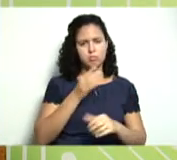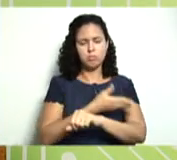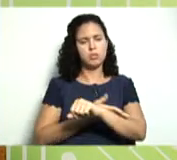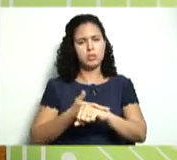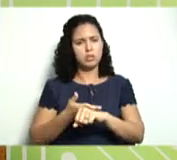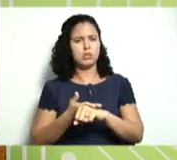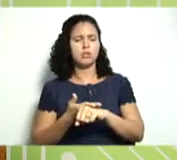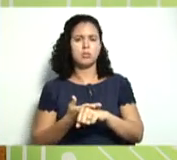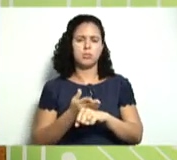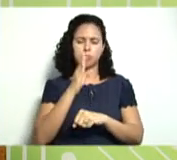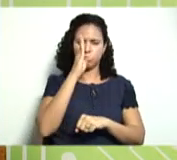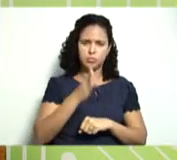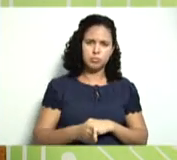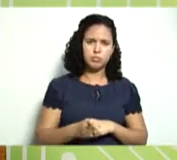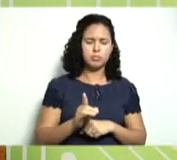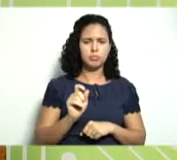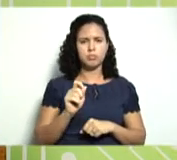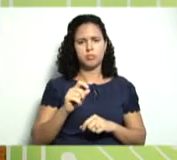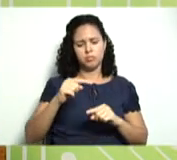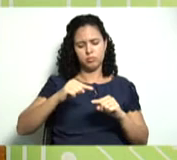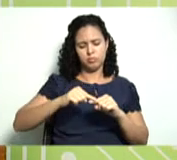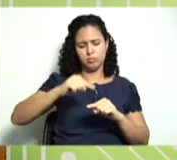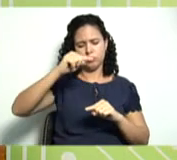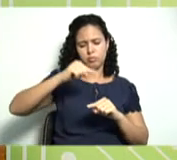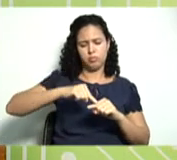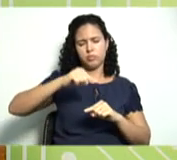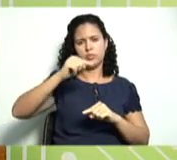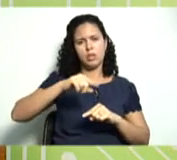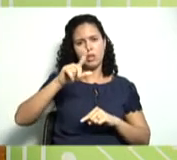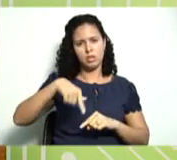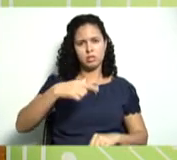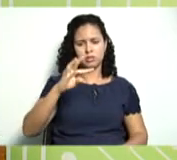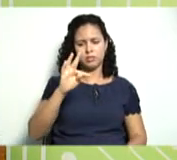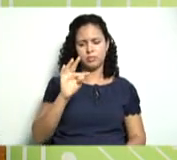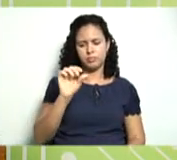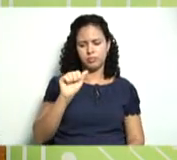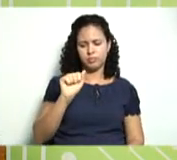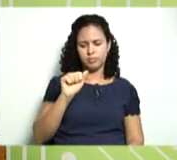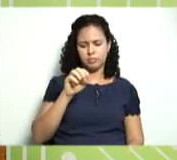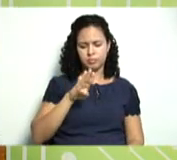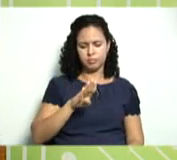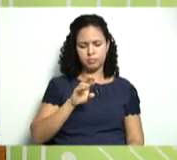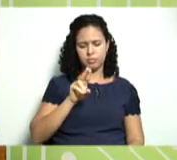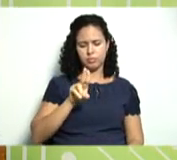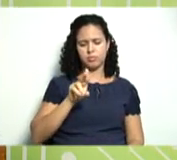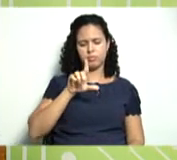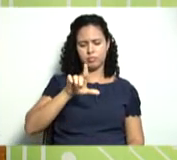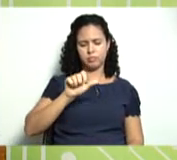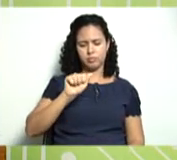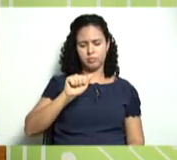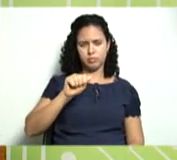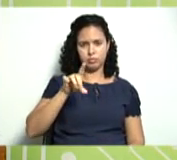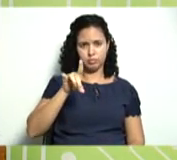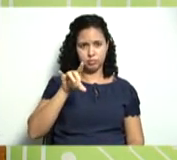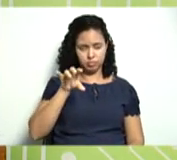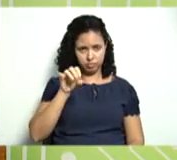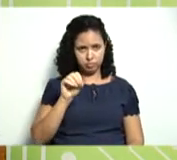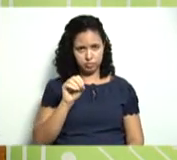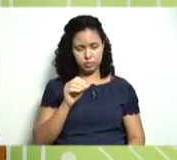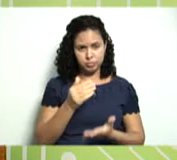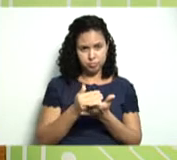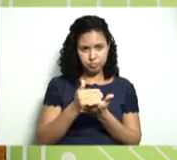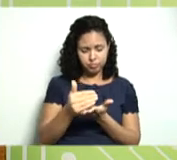enfim aquele espaço lá ele é taboado onde que o início da tabulação e o fim